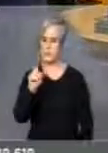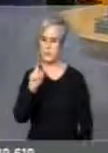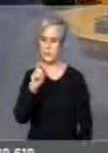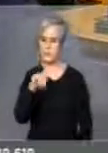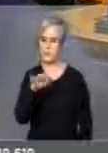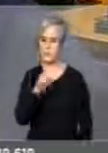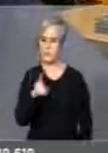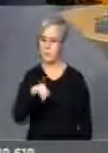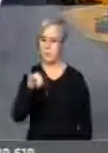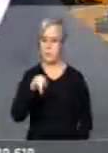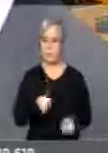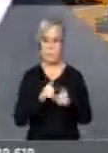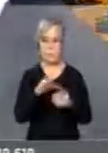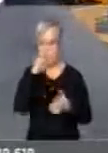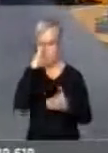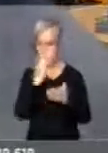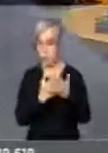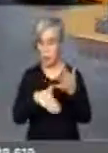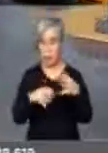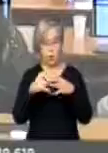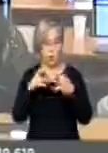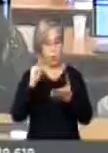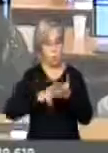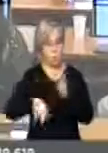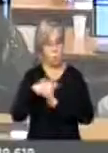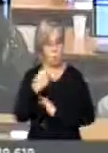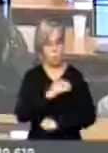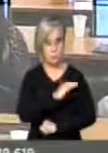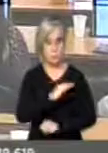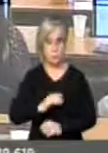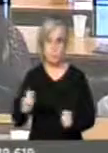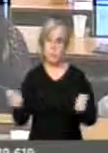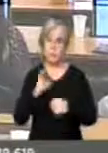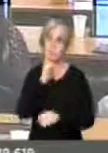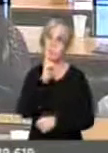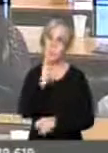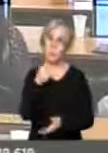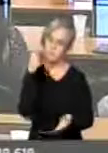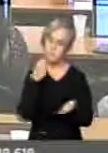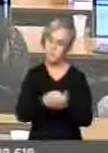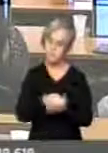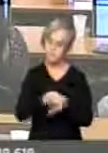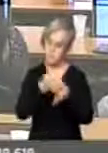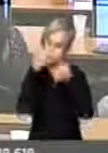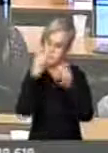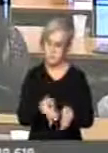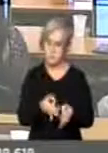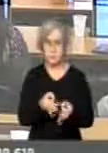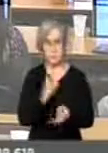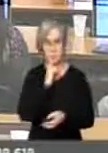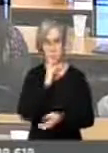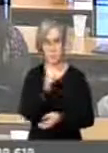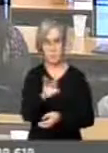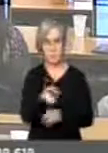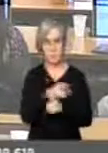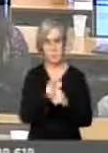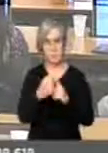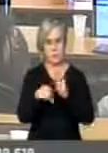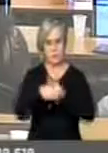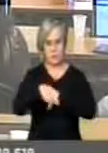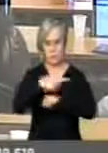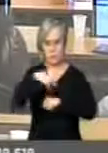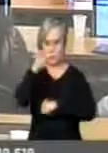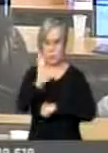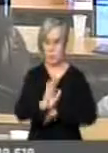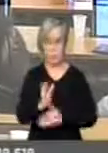confiança total nos membros desta comissão para dar a resposta altiva, cabal, necessária ao momento grave que nós estamos vivendo,